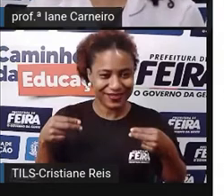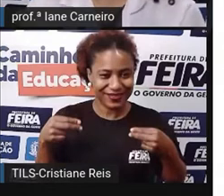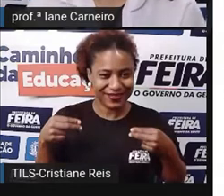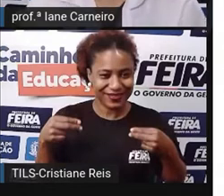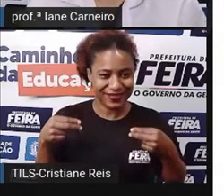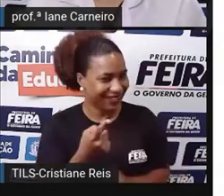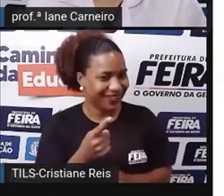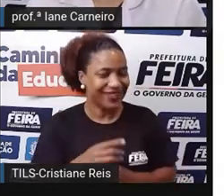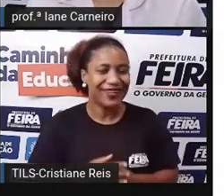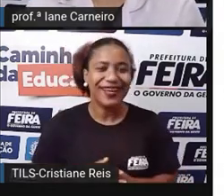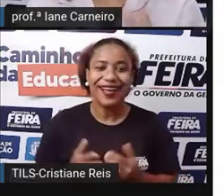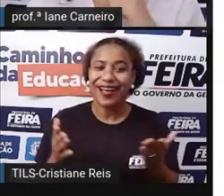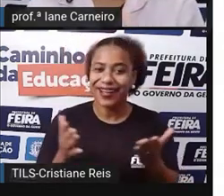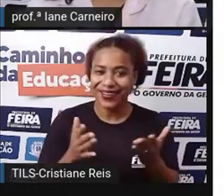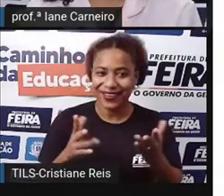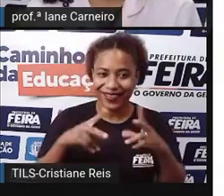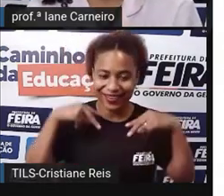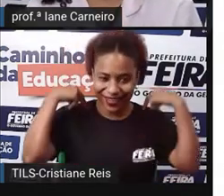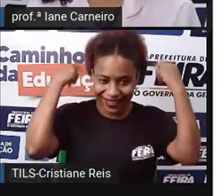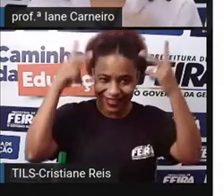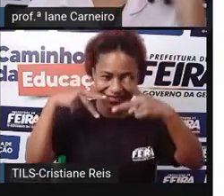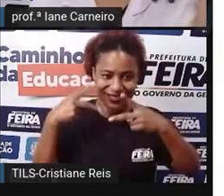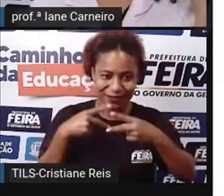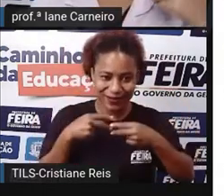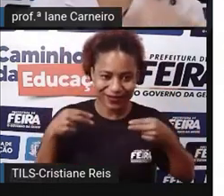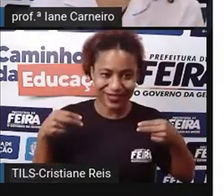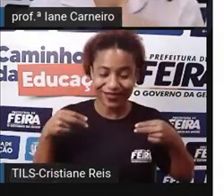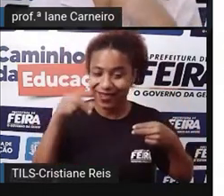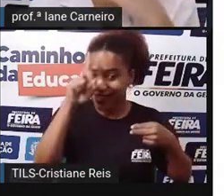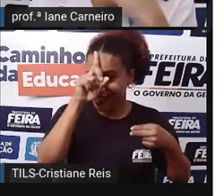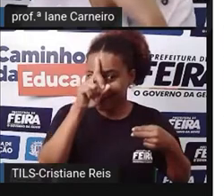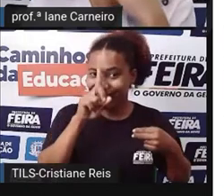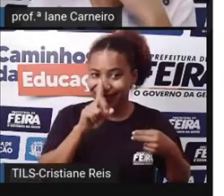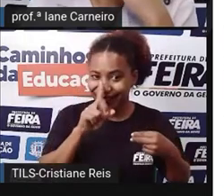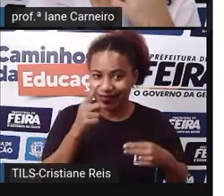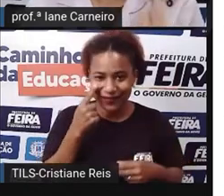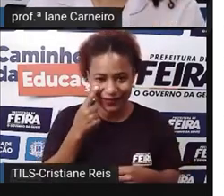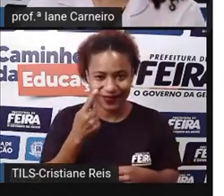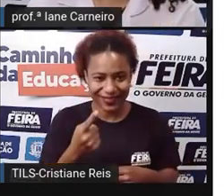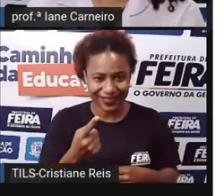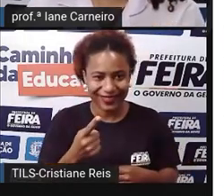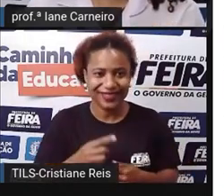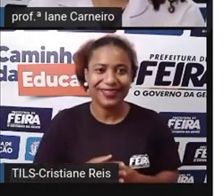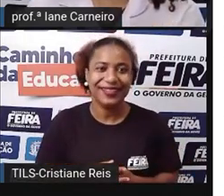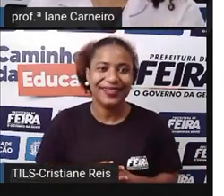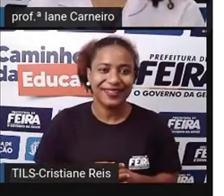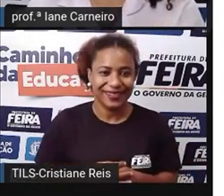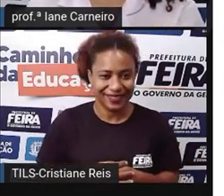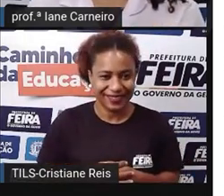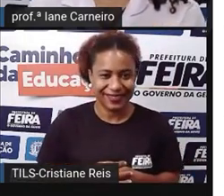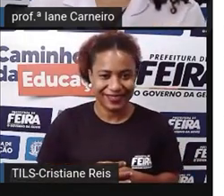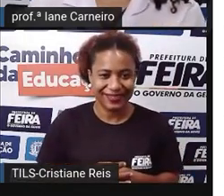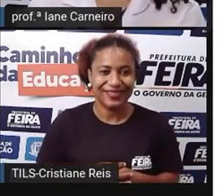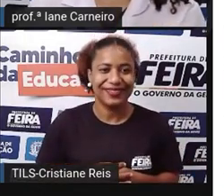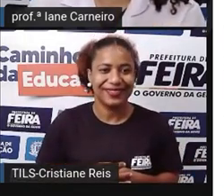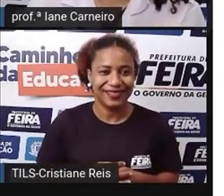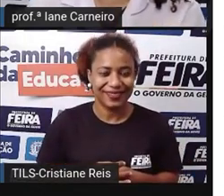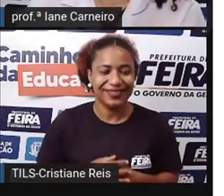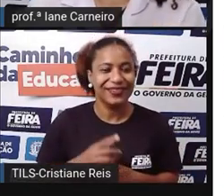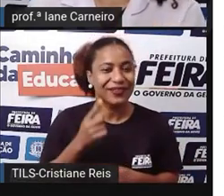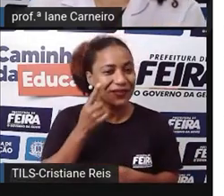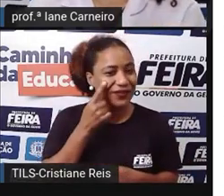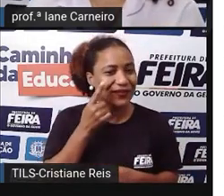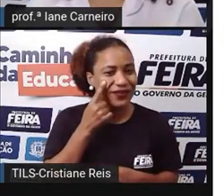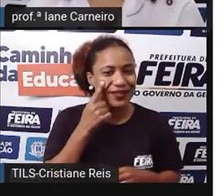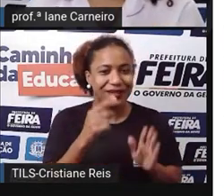Chapeuzinho Amarelo. E olha só que interessante que a Pró ia falar antes para vocês, ó. Foi escrito por um autor,